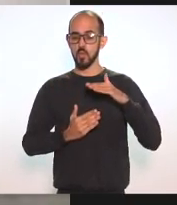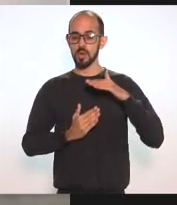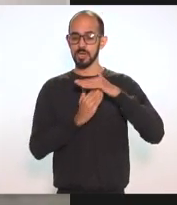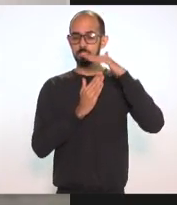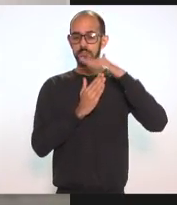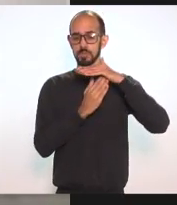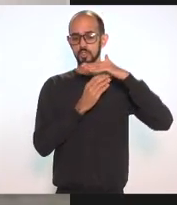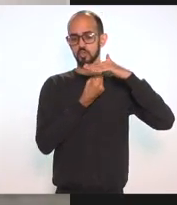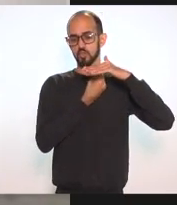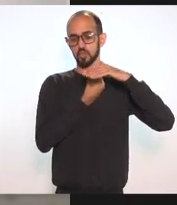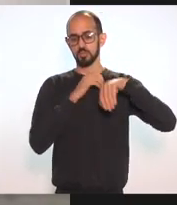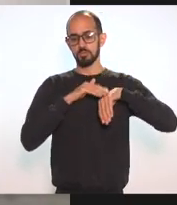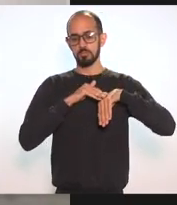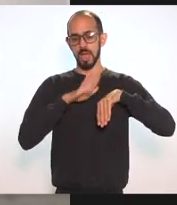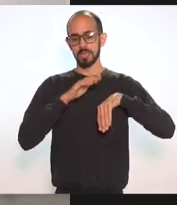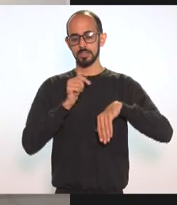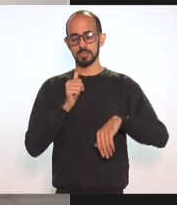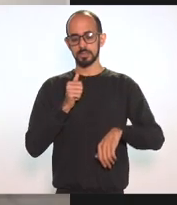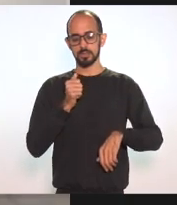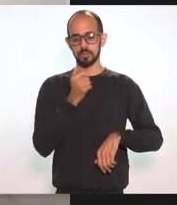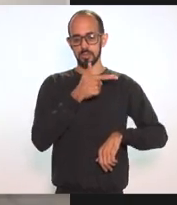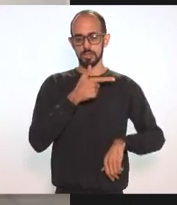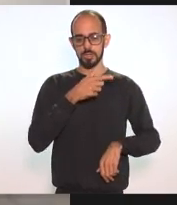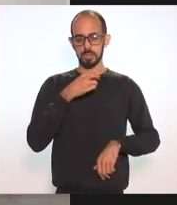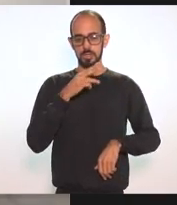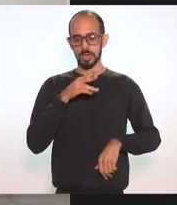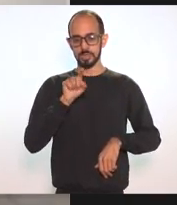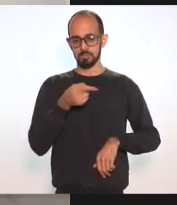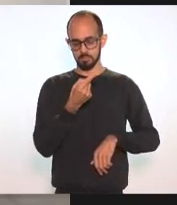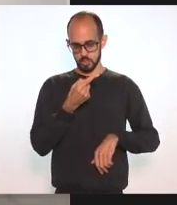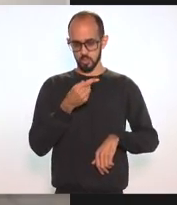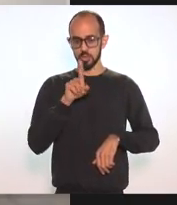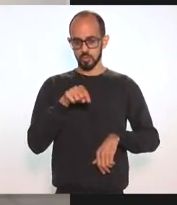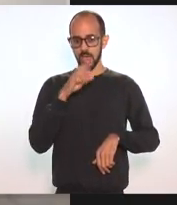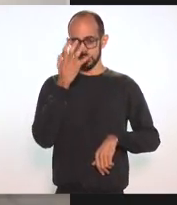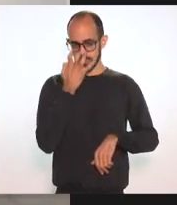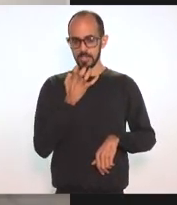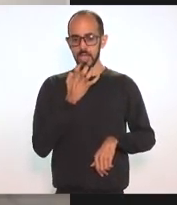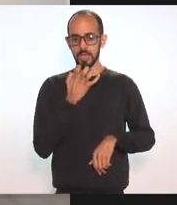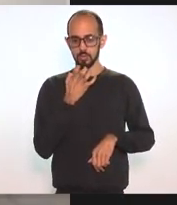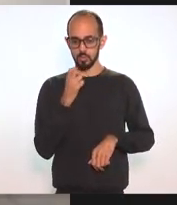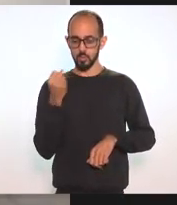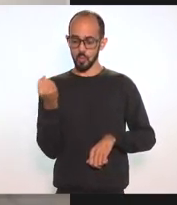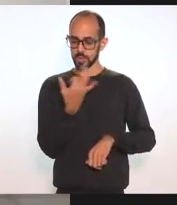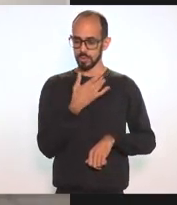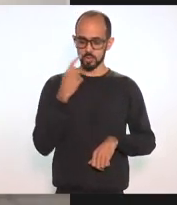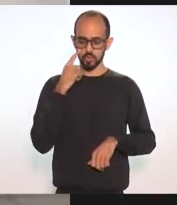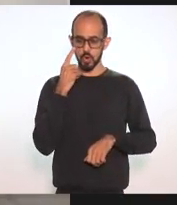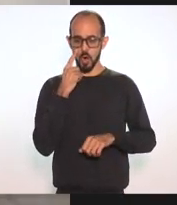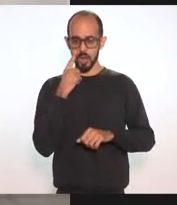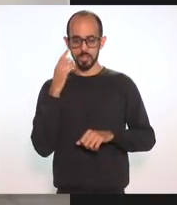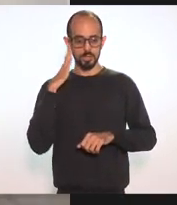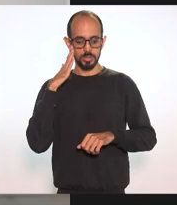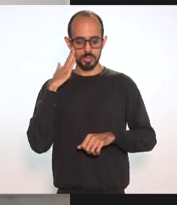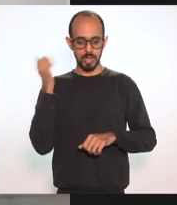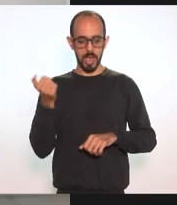mil pessoas mortas em 24 horas. Isso é muito sério. Quando a gente olha, a gente sabe que o vírus, ele